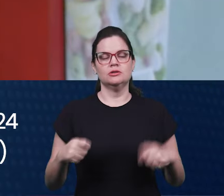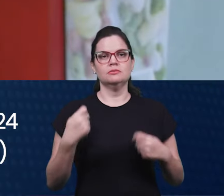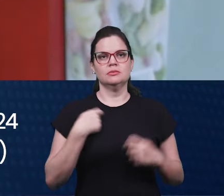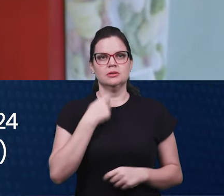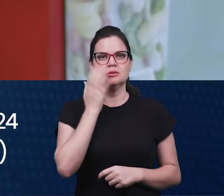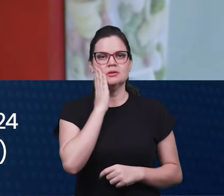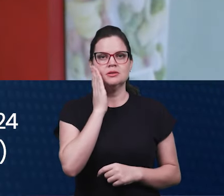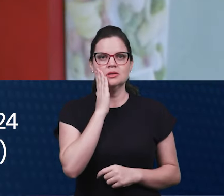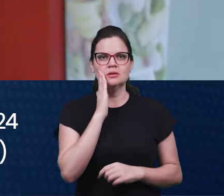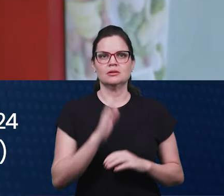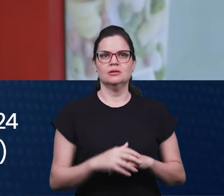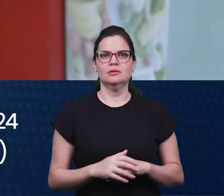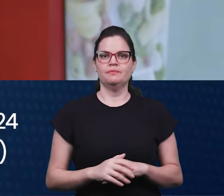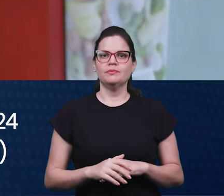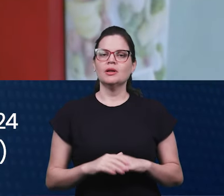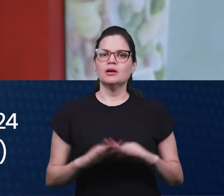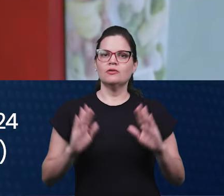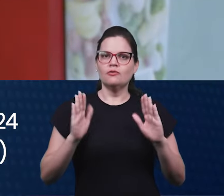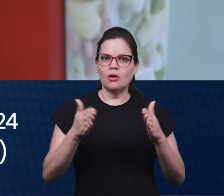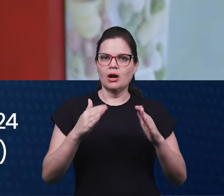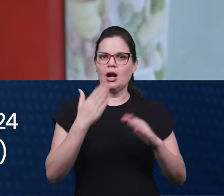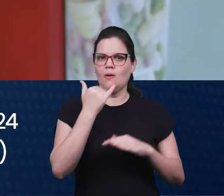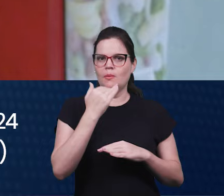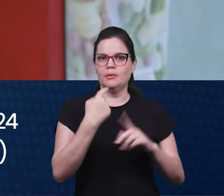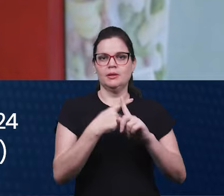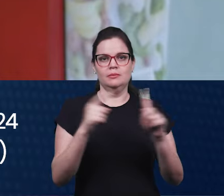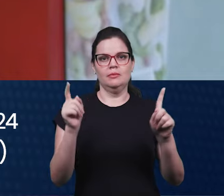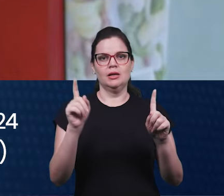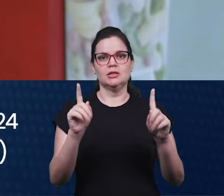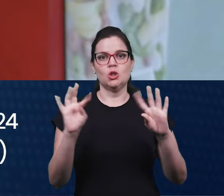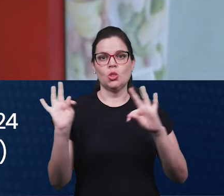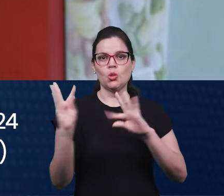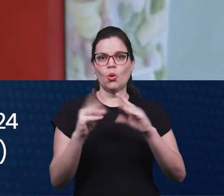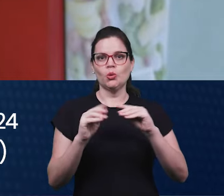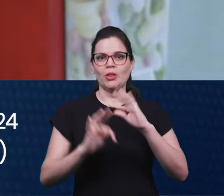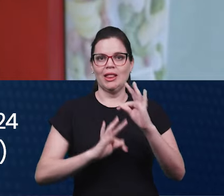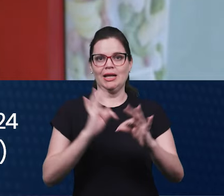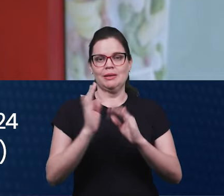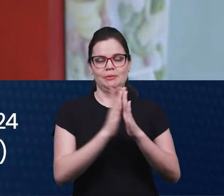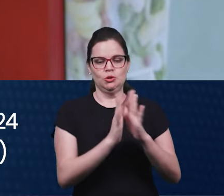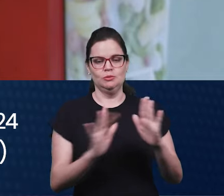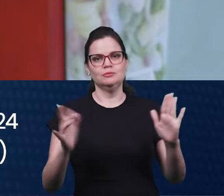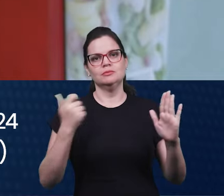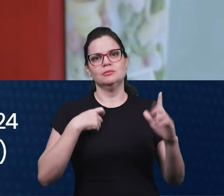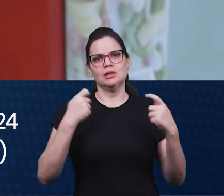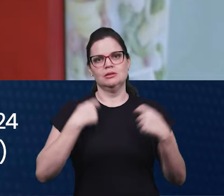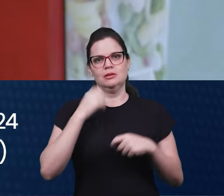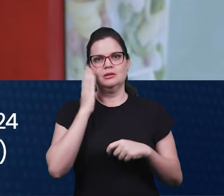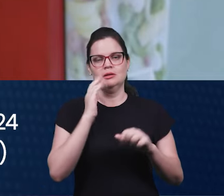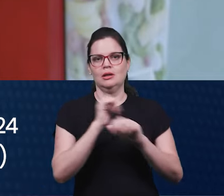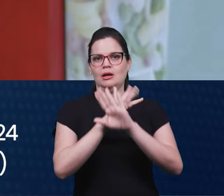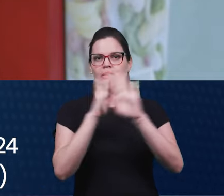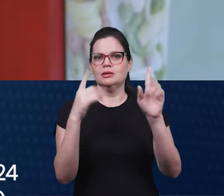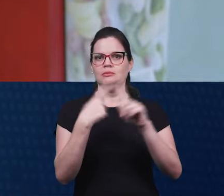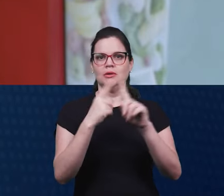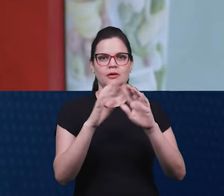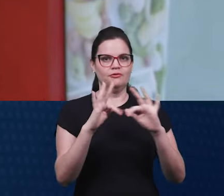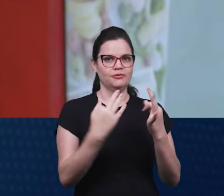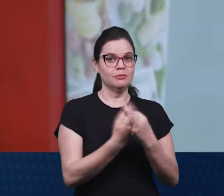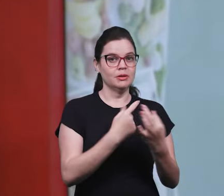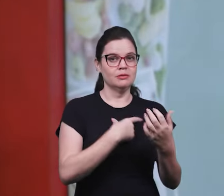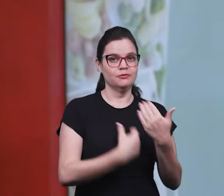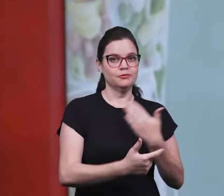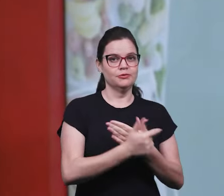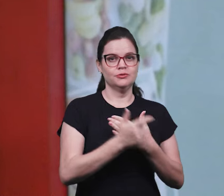de focar na alimentação mas entender o tratamento como todo acolher esse paciente exatamente tem um papel importantíssimo